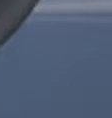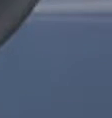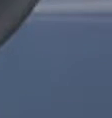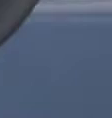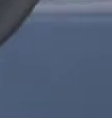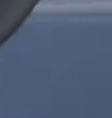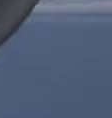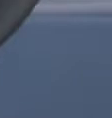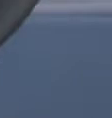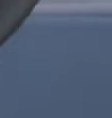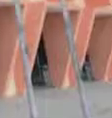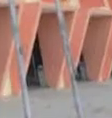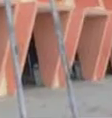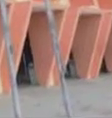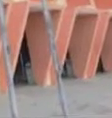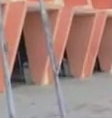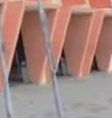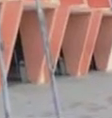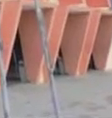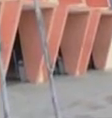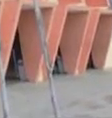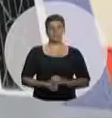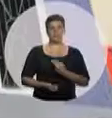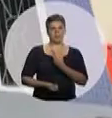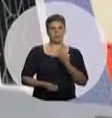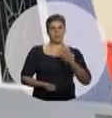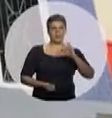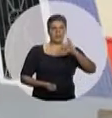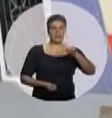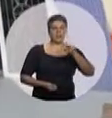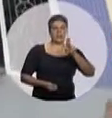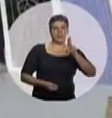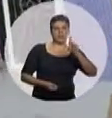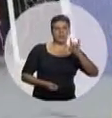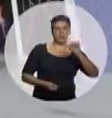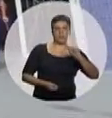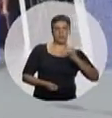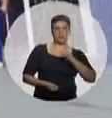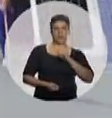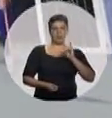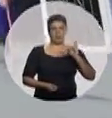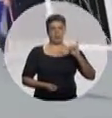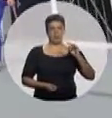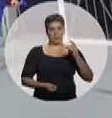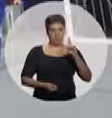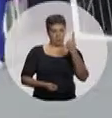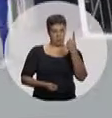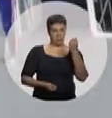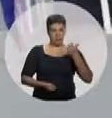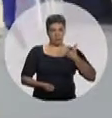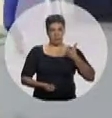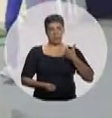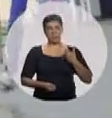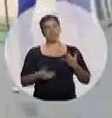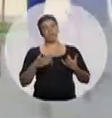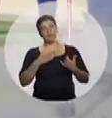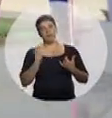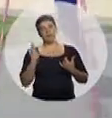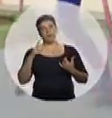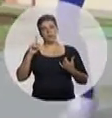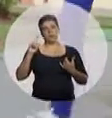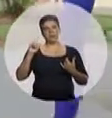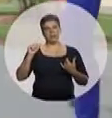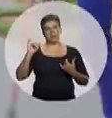o resultado dessa ação. O Futuro que Queremos, Trabalho Decente e Inclusão de Pessoas com Deficiência é uma ação institucional